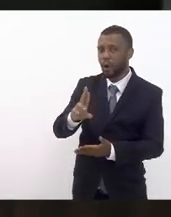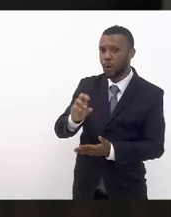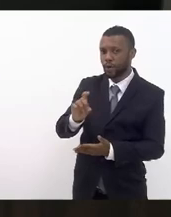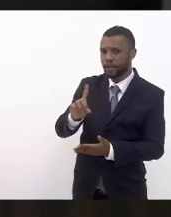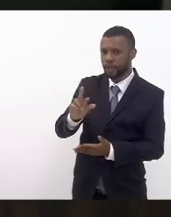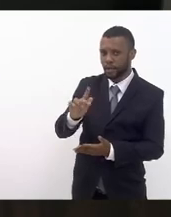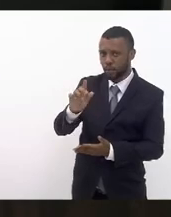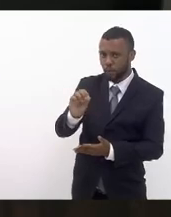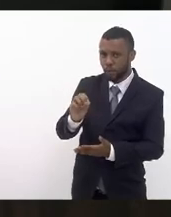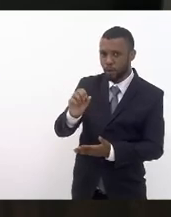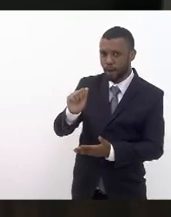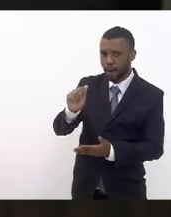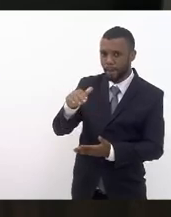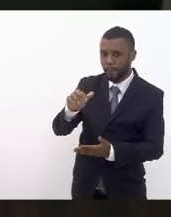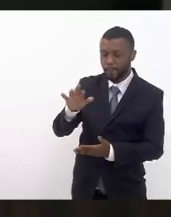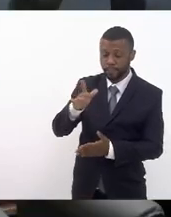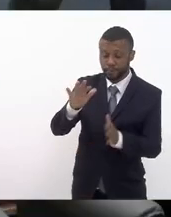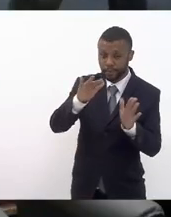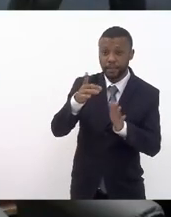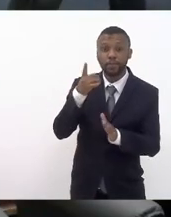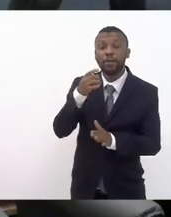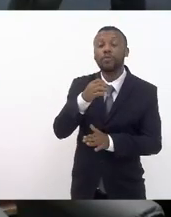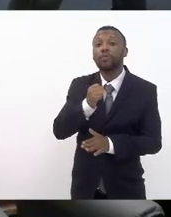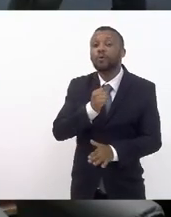nenhum. Deputado coronel Jairo.